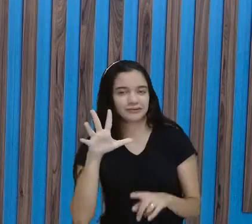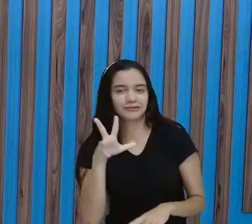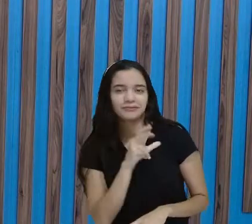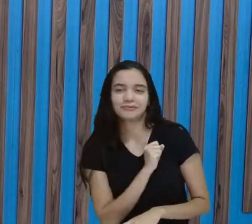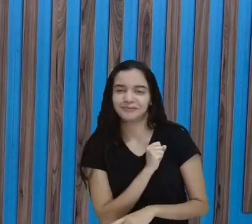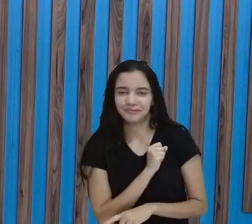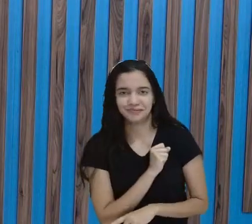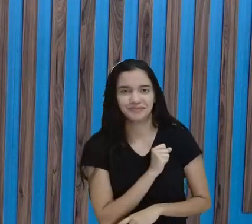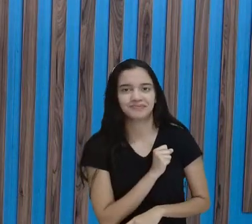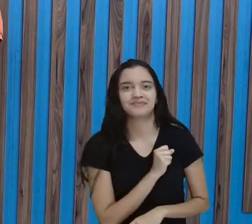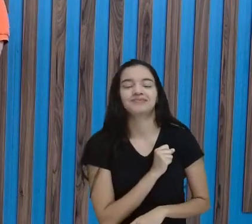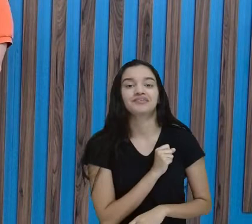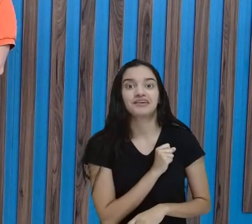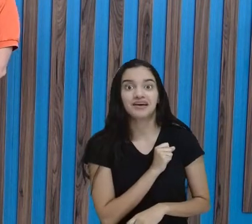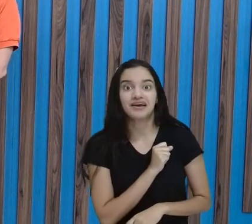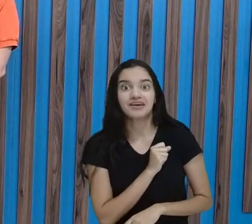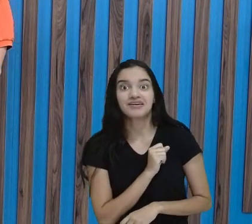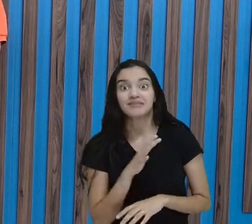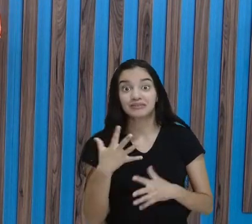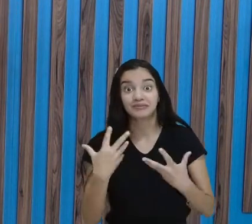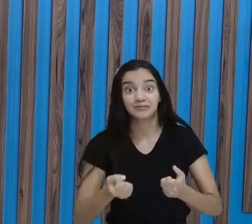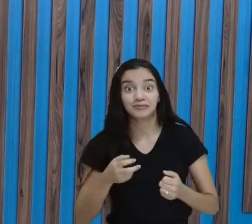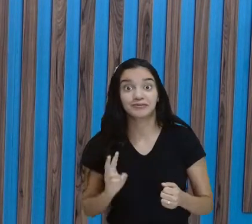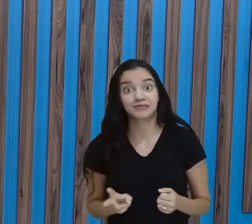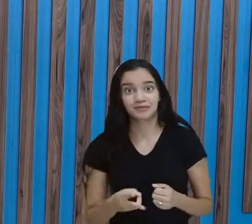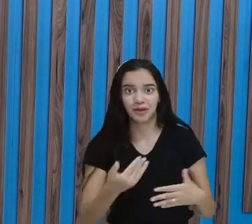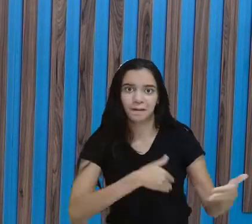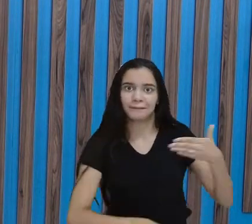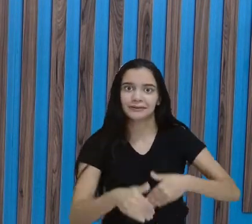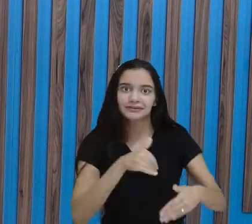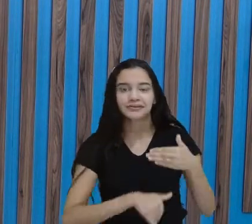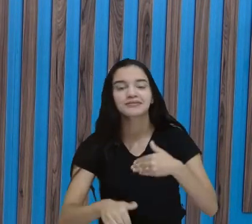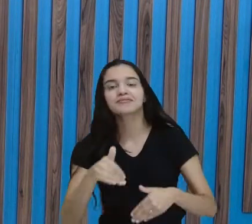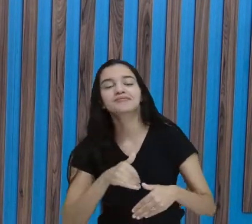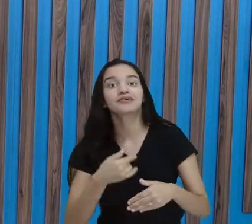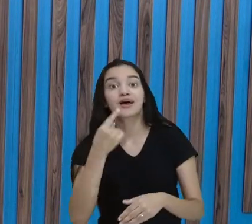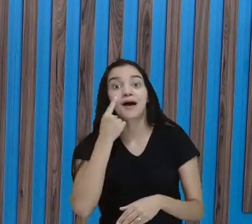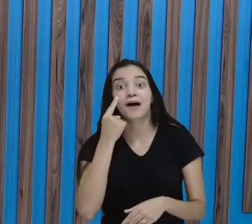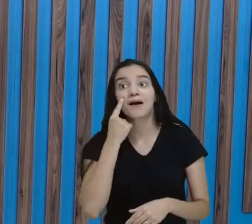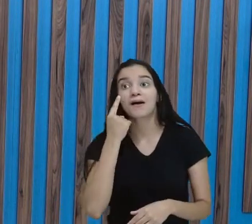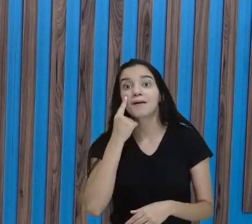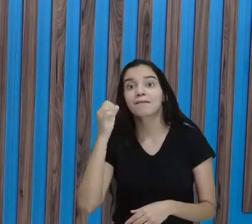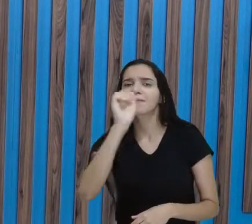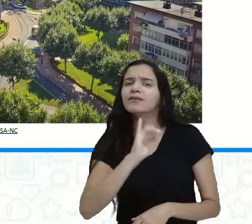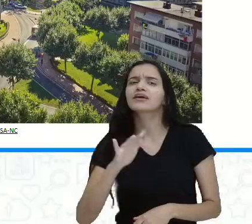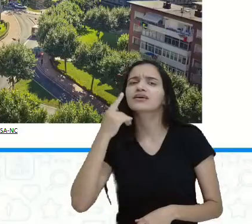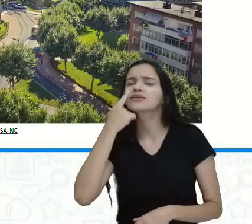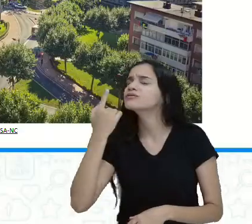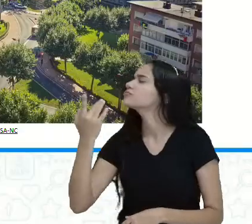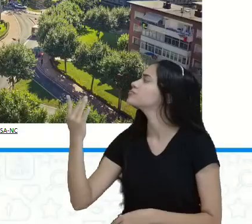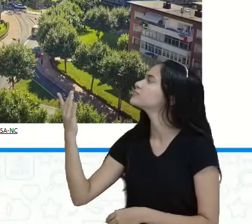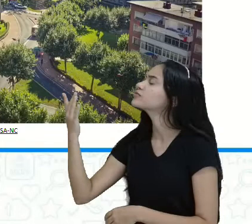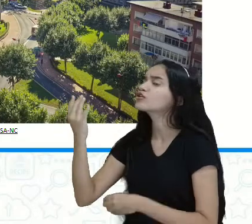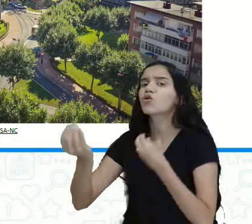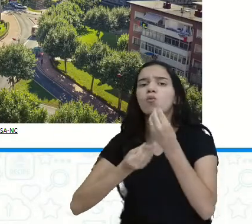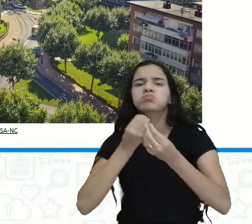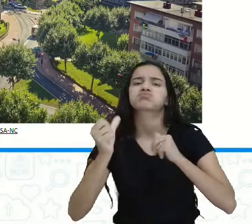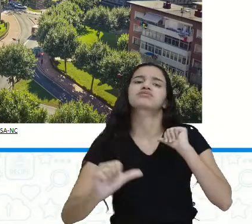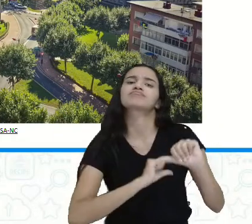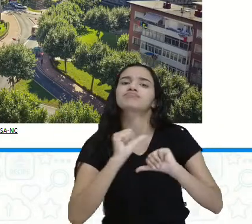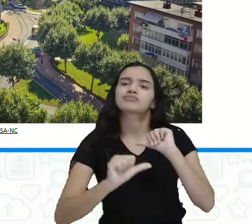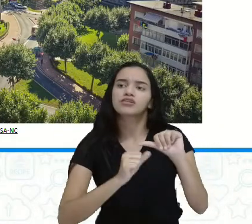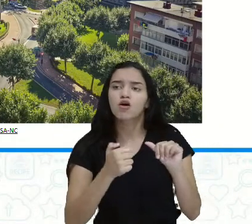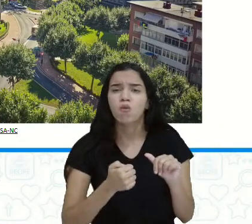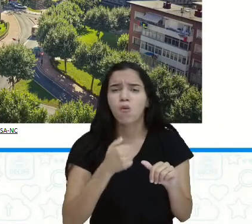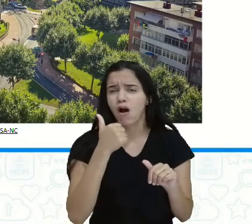Eu também, adorei. Vamos continuar participando. Olha essa outra imagem aí, gente, o que foi, né? Como ela foi modificada. Quase